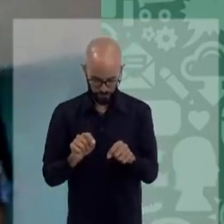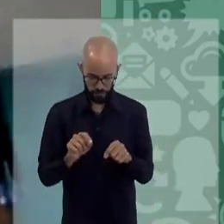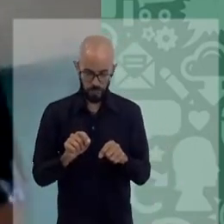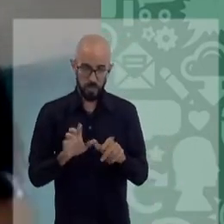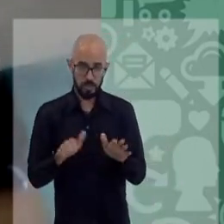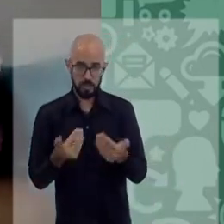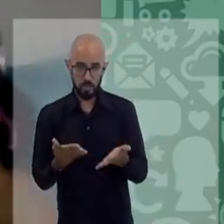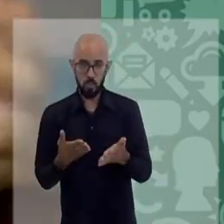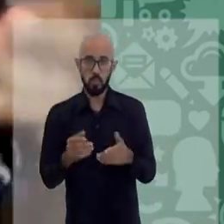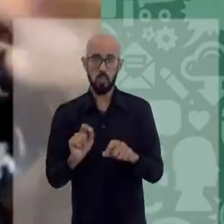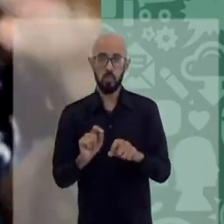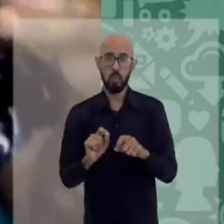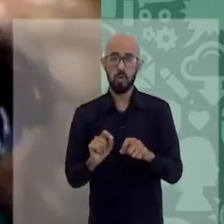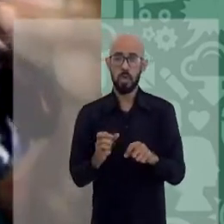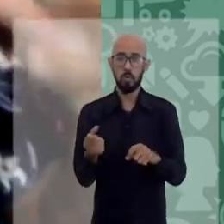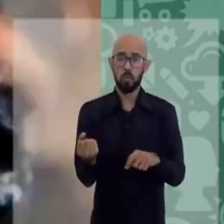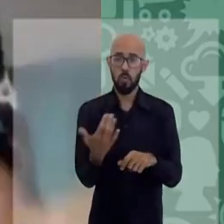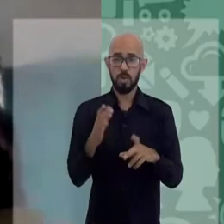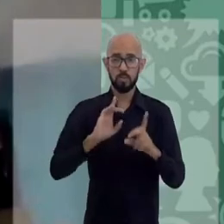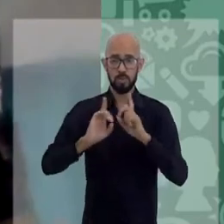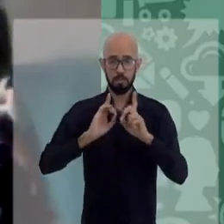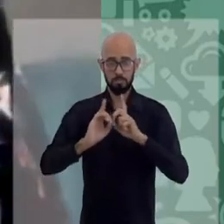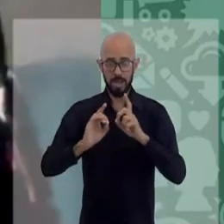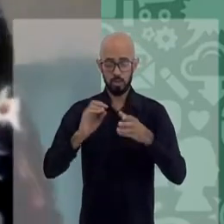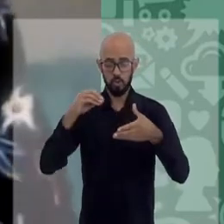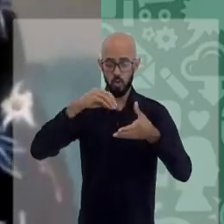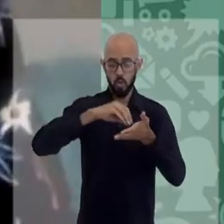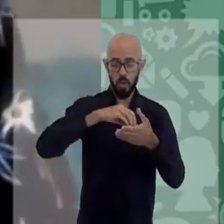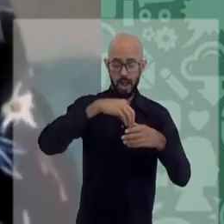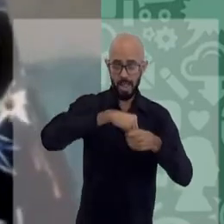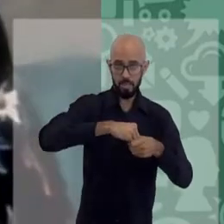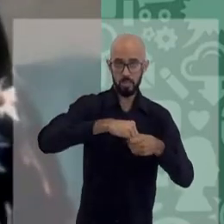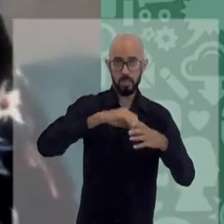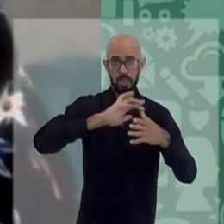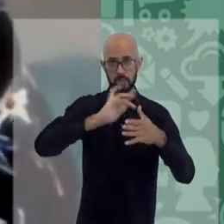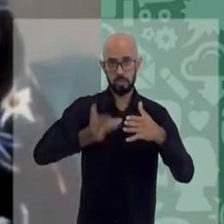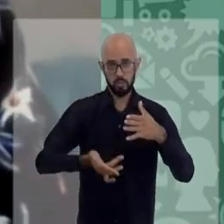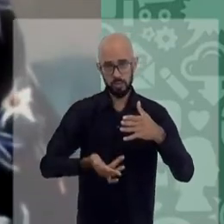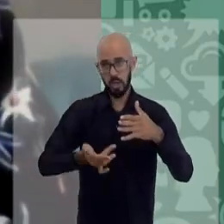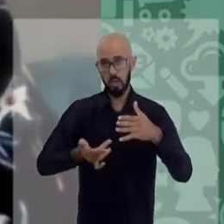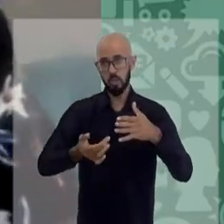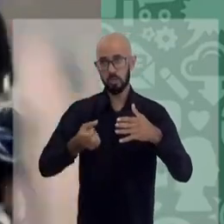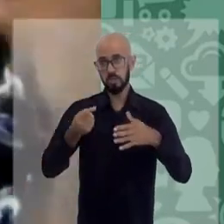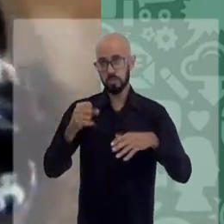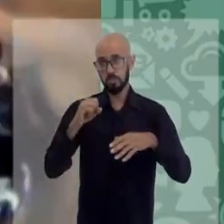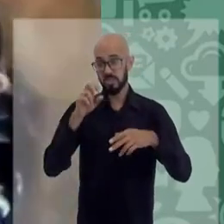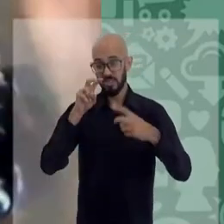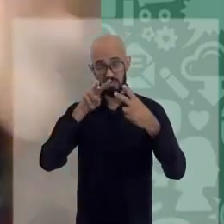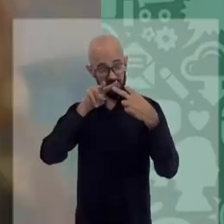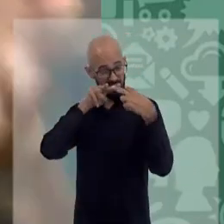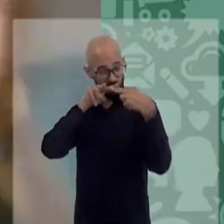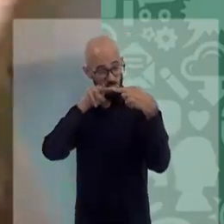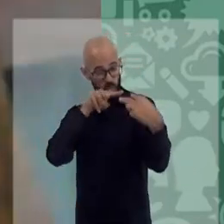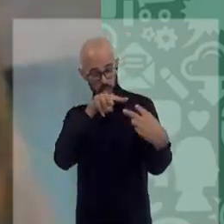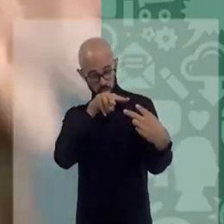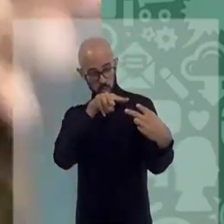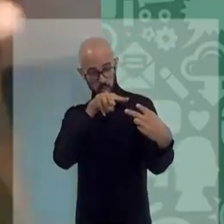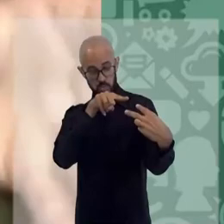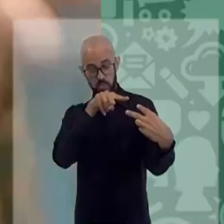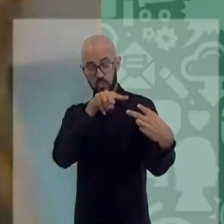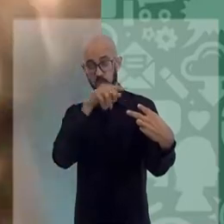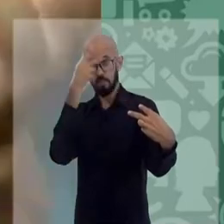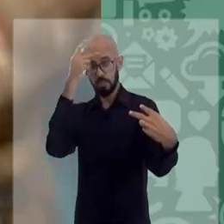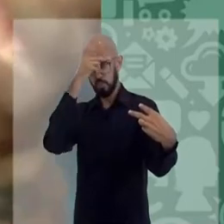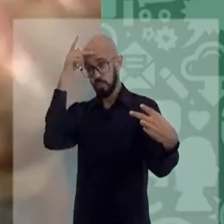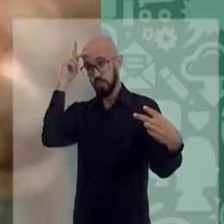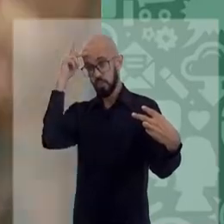já tem pesquisas que mostram isso, né? O debate, quando ele é colocado numa rede social, como você não está frente a frente, olho a